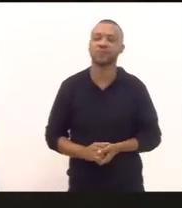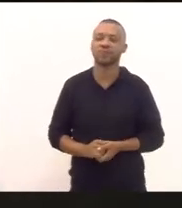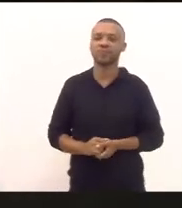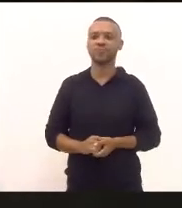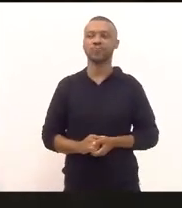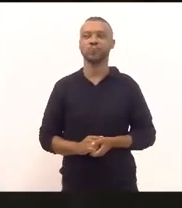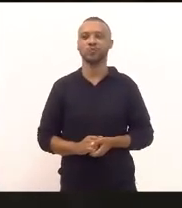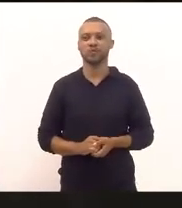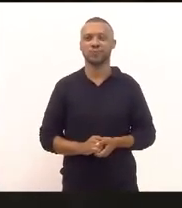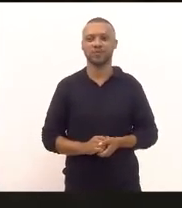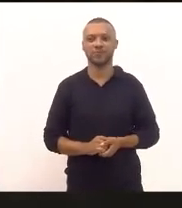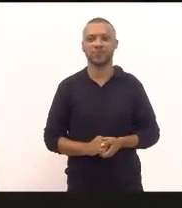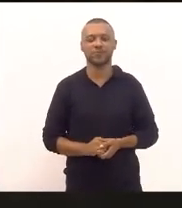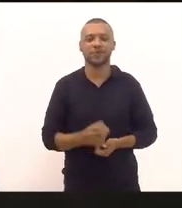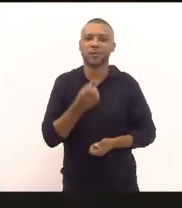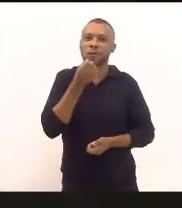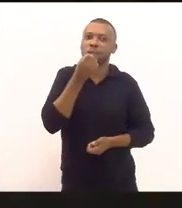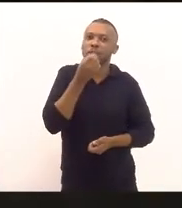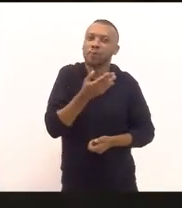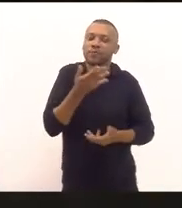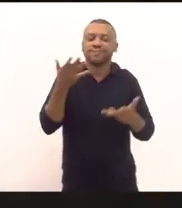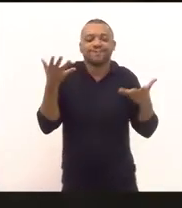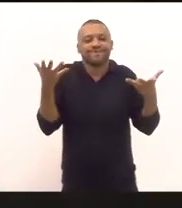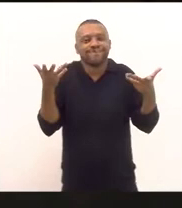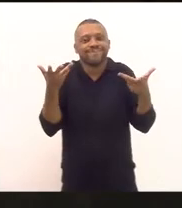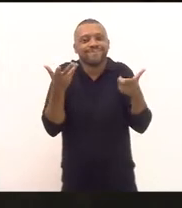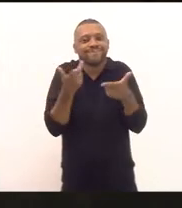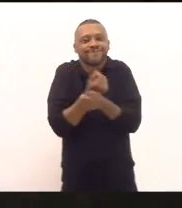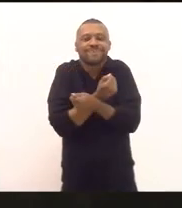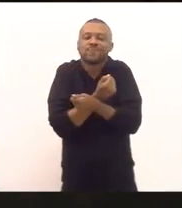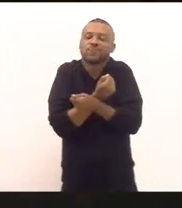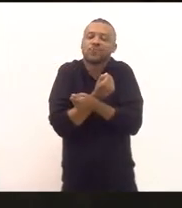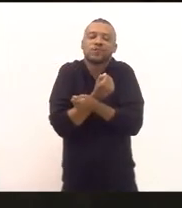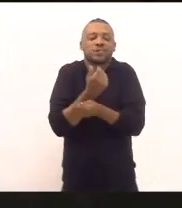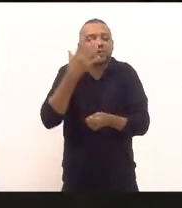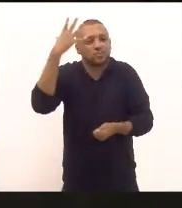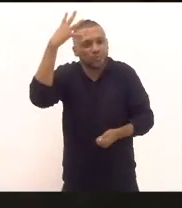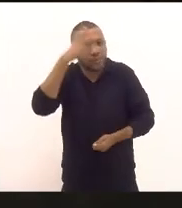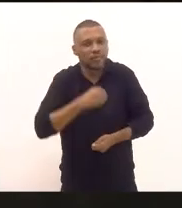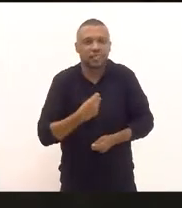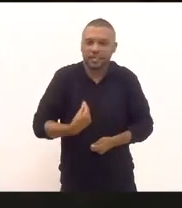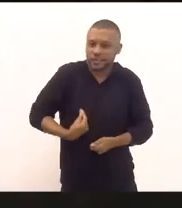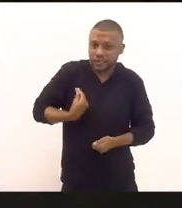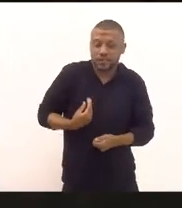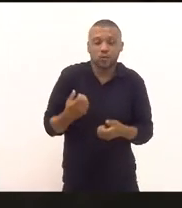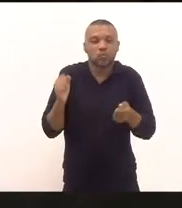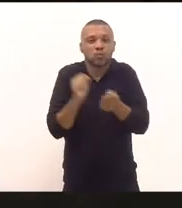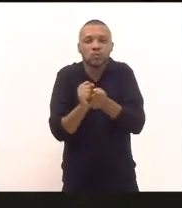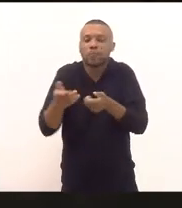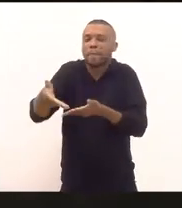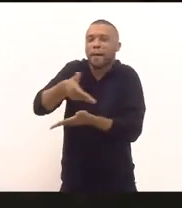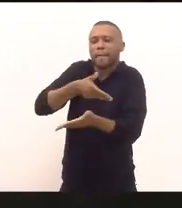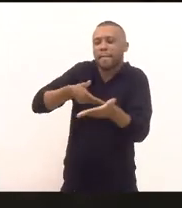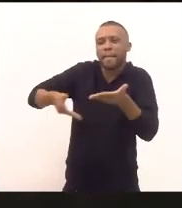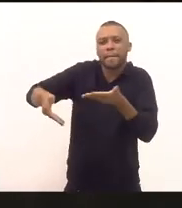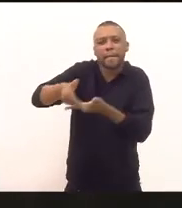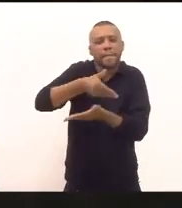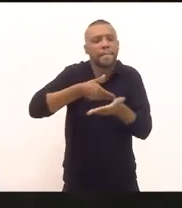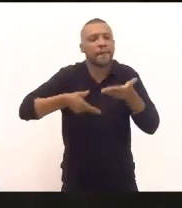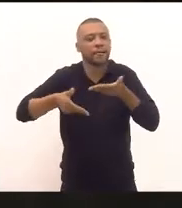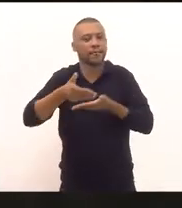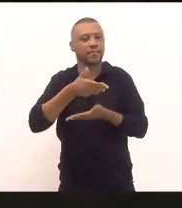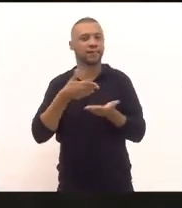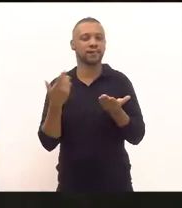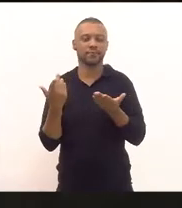ai que coisa boa coisa bonita é coisa maravilhosa que estamos juntos pelo